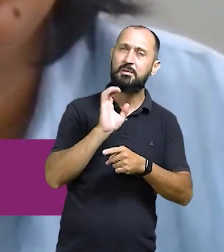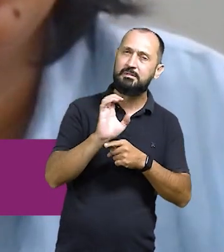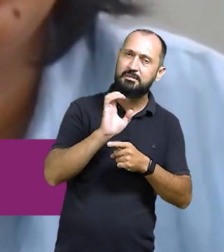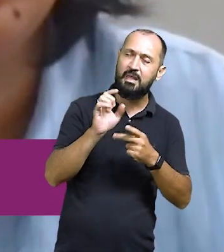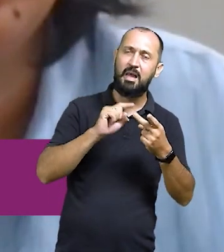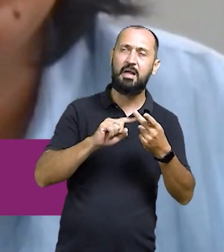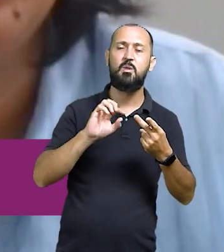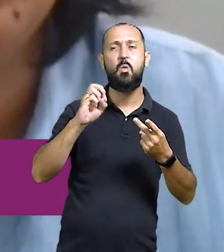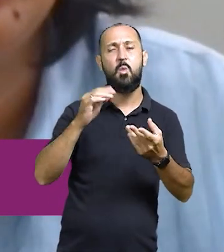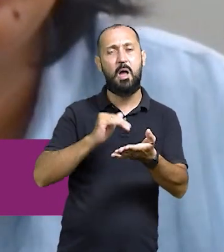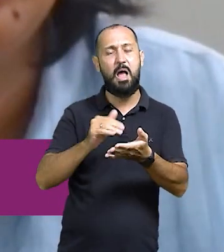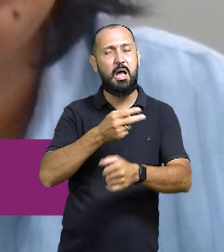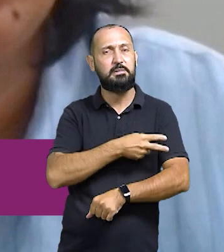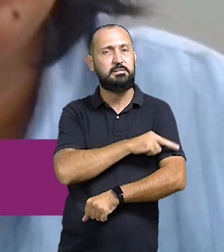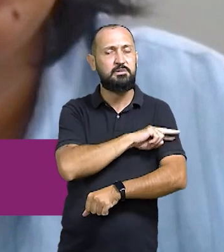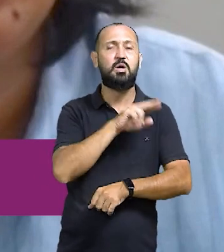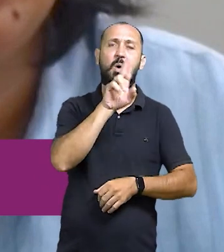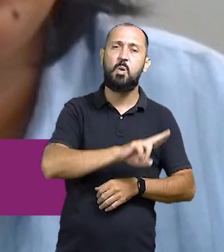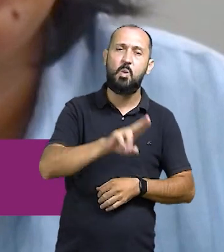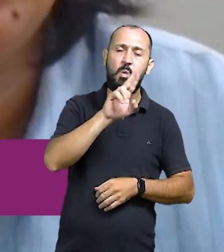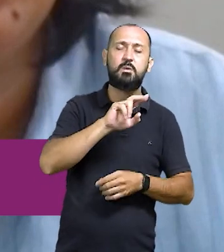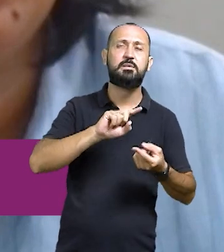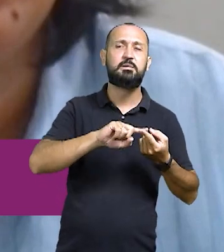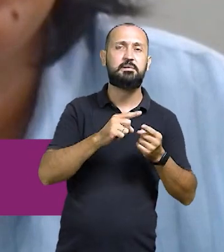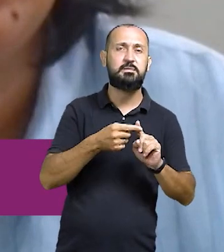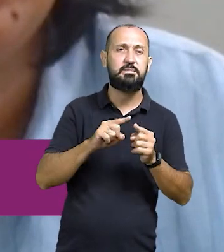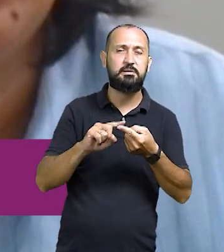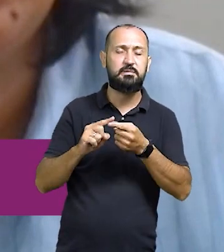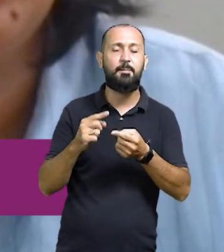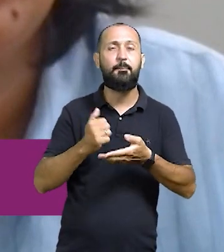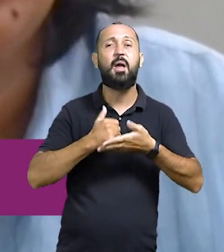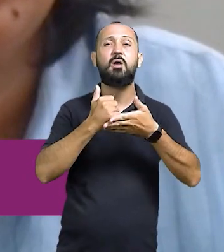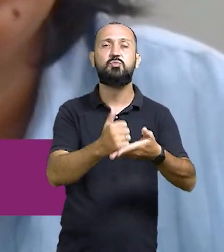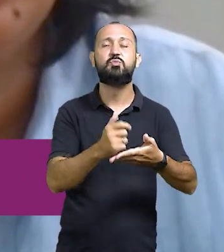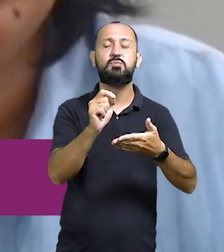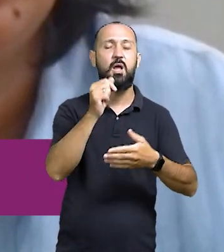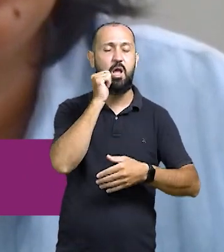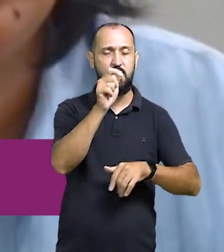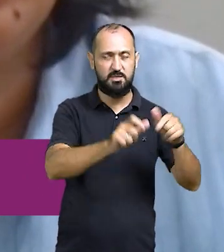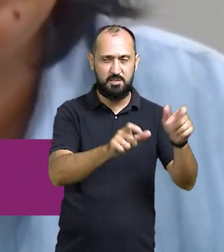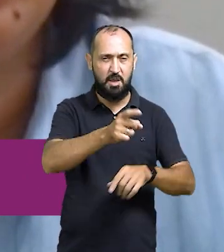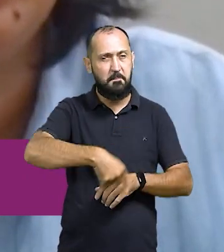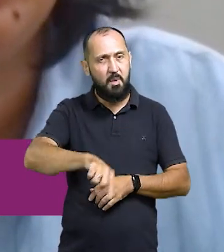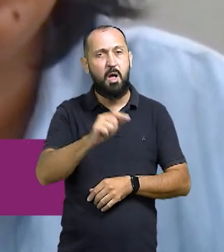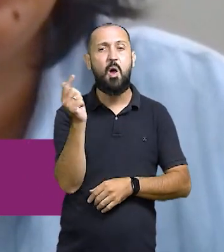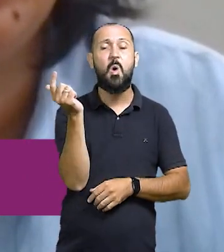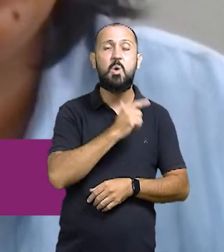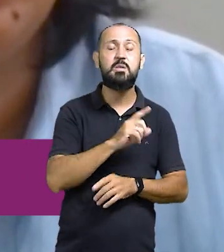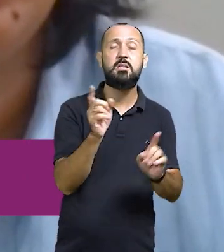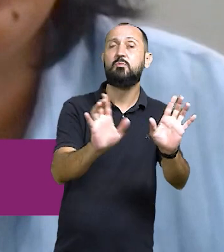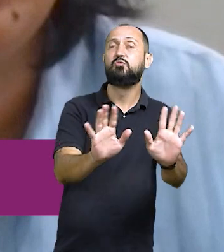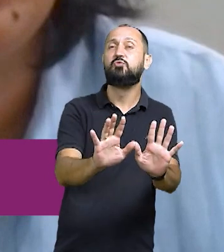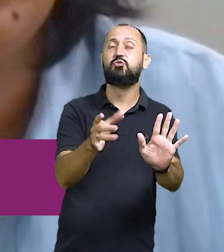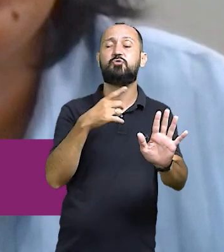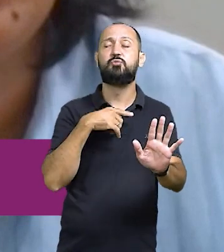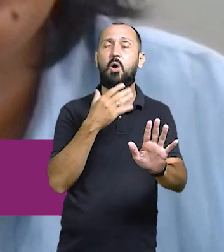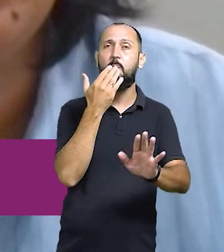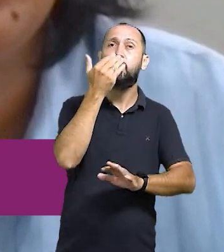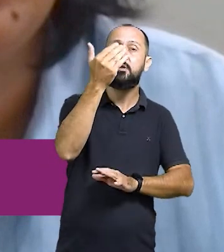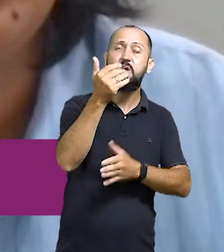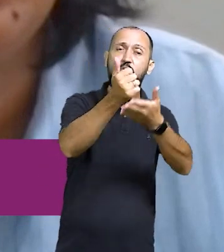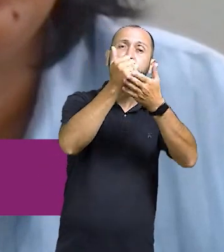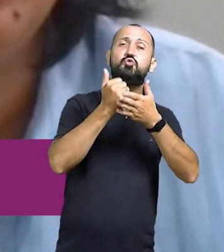uma mulher violentada, vai ter, nesse país, políticas públicas para as mulheres. E, subsecretária, um tema muito